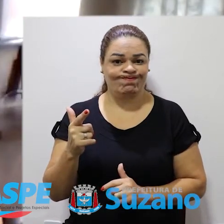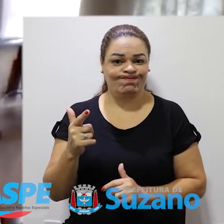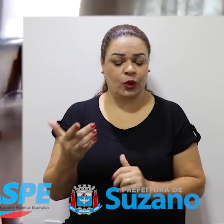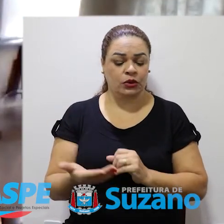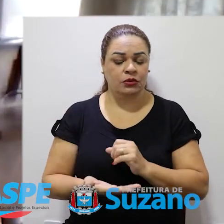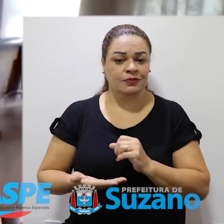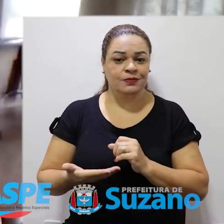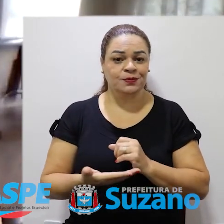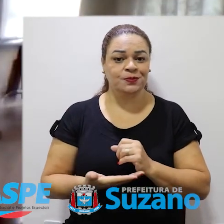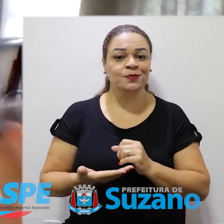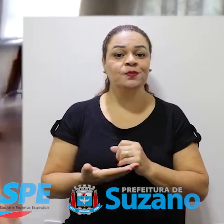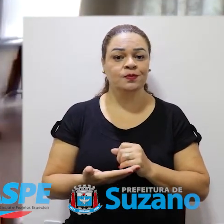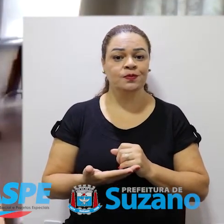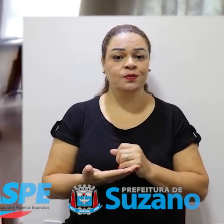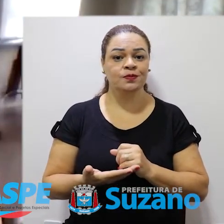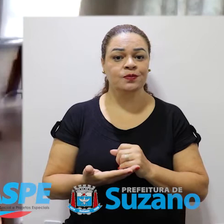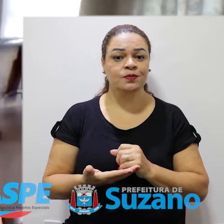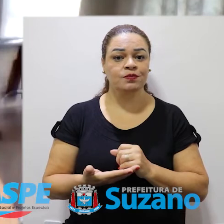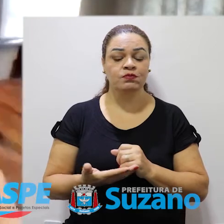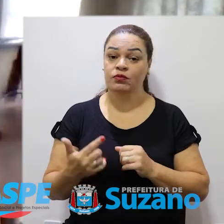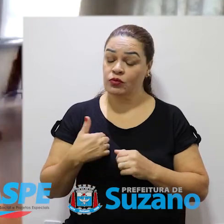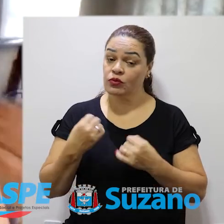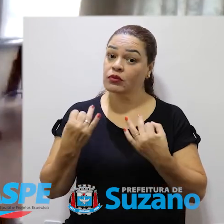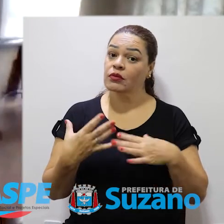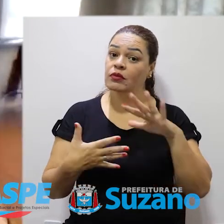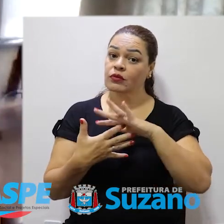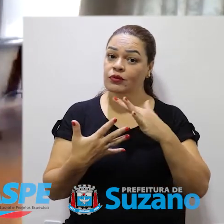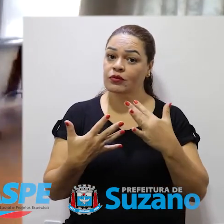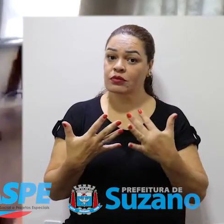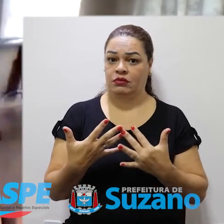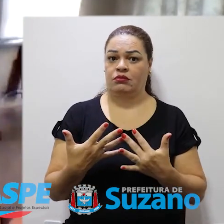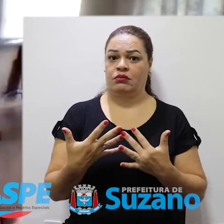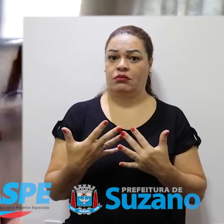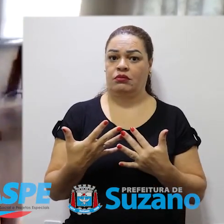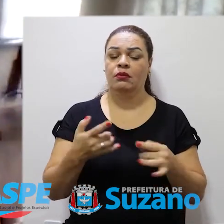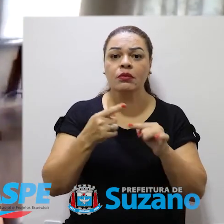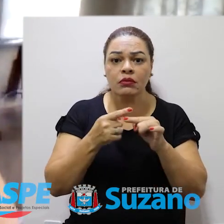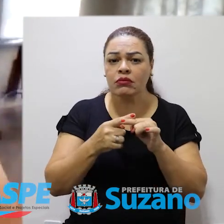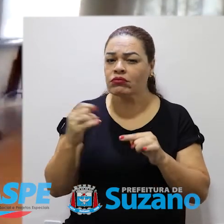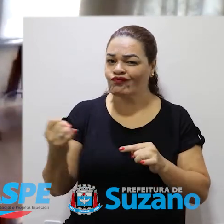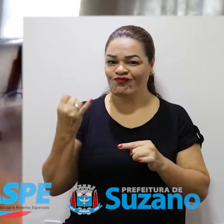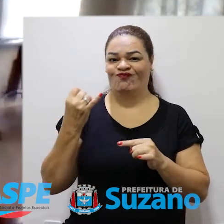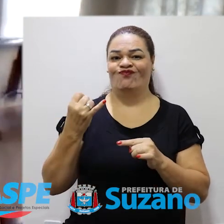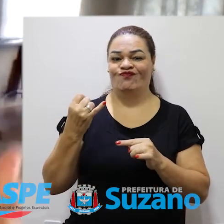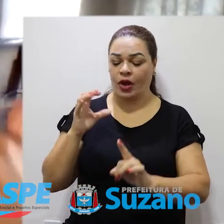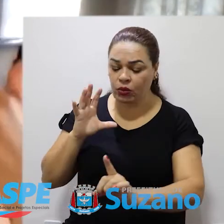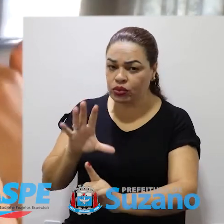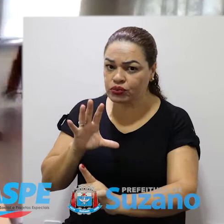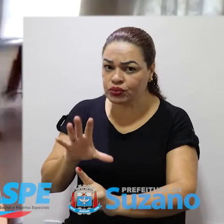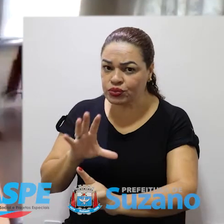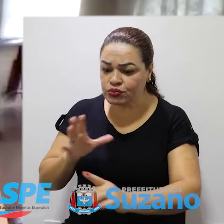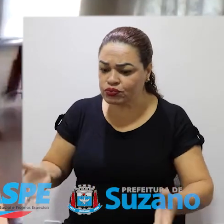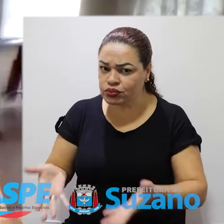primários. E quando eu estou falando de língua de sinais, eu estou dizendo dessa língua para fazer isso. E quando a gente